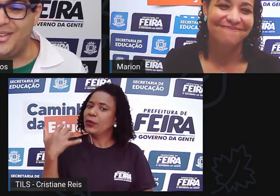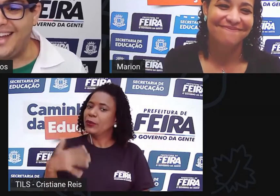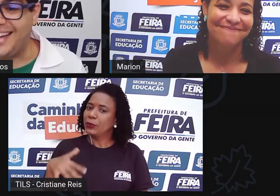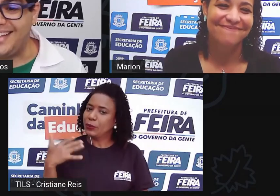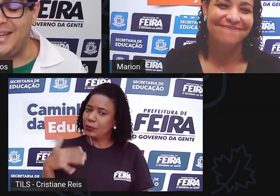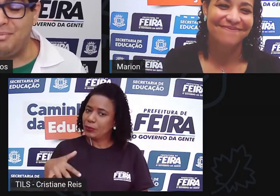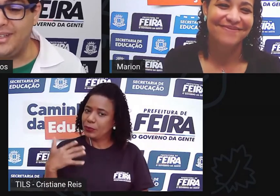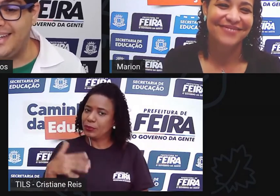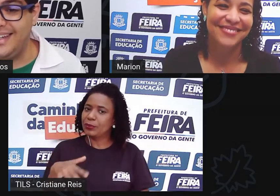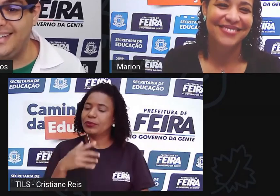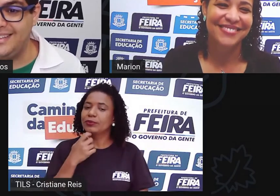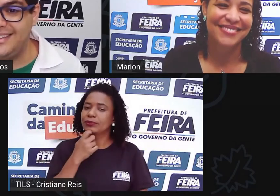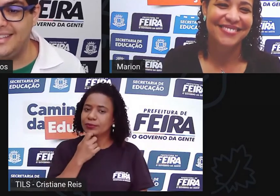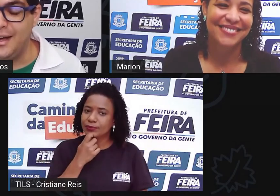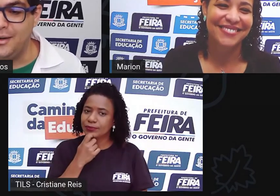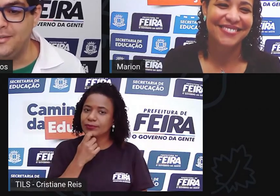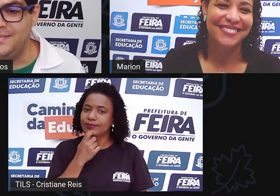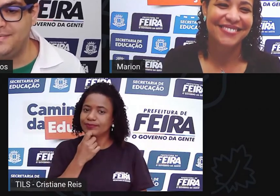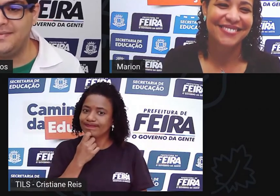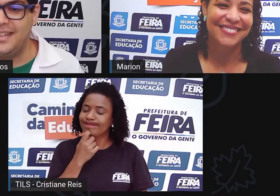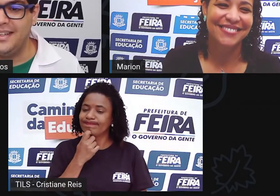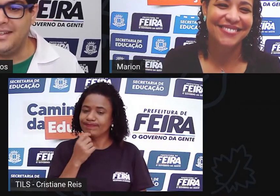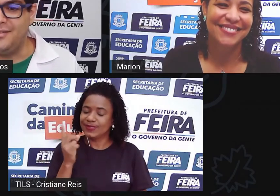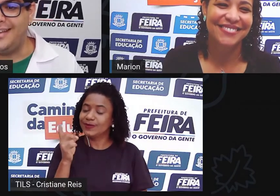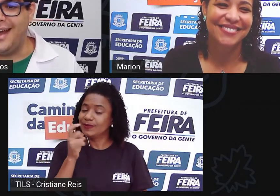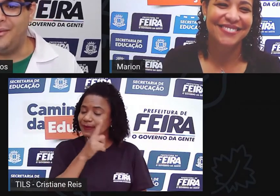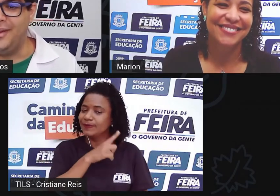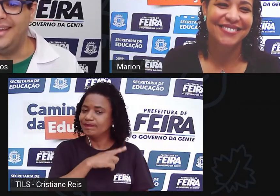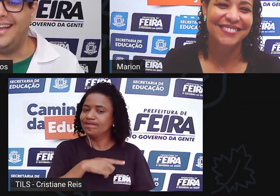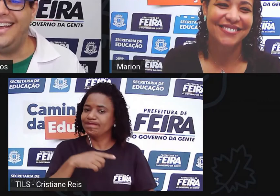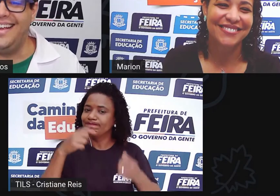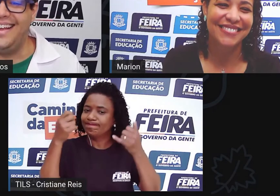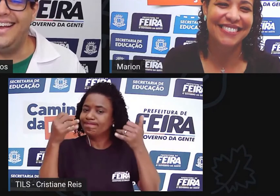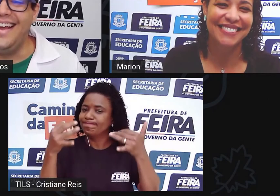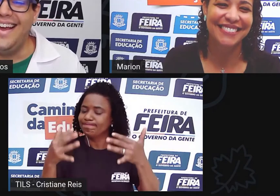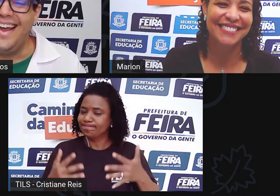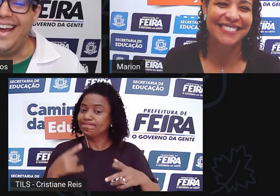Vamos voltar aqui, porque senão vai dar ruim.